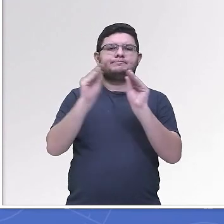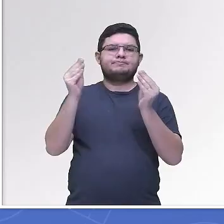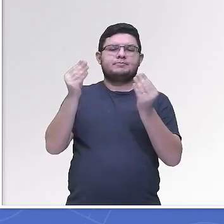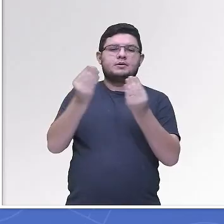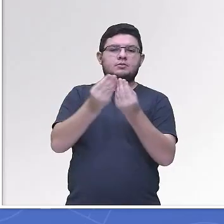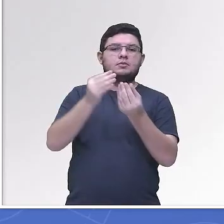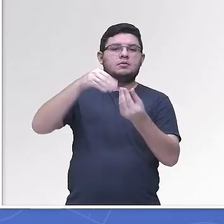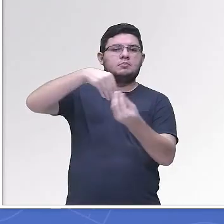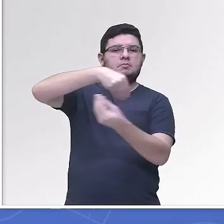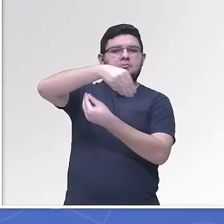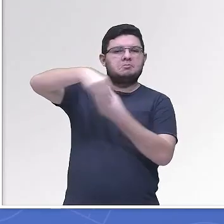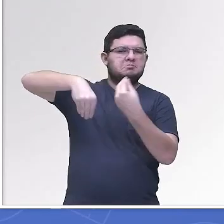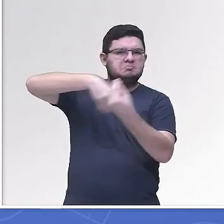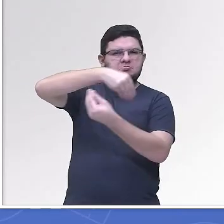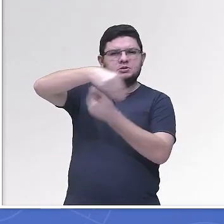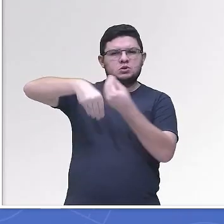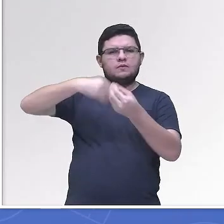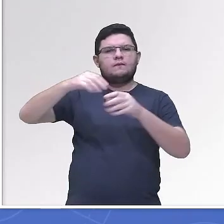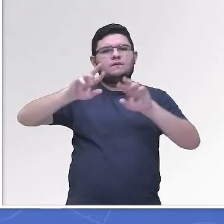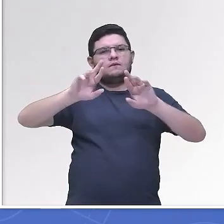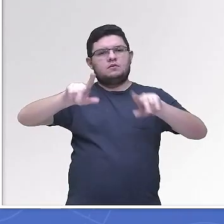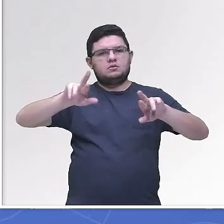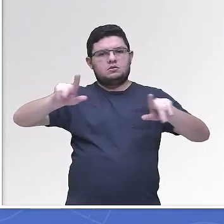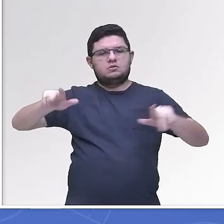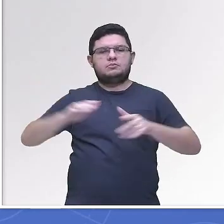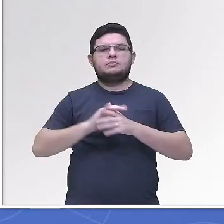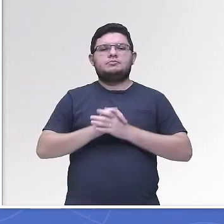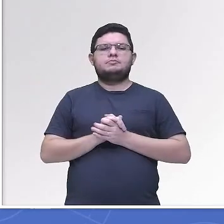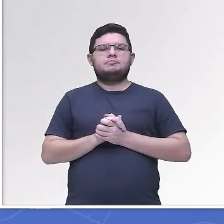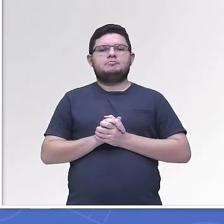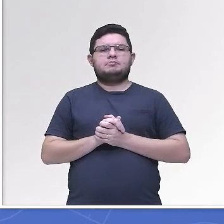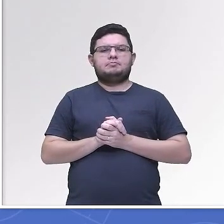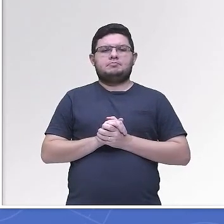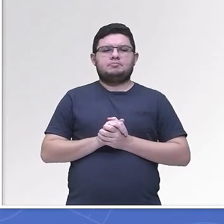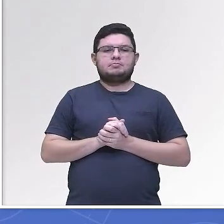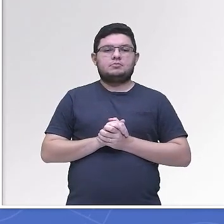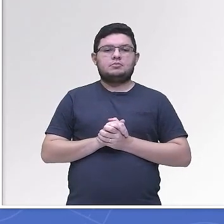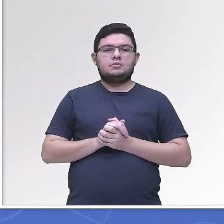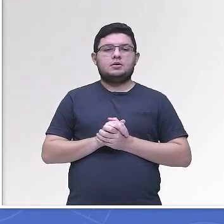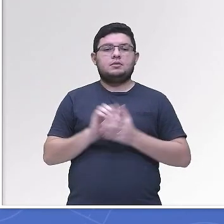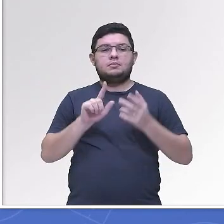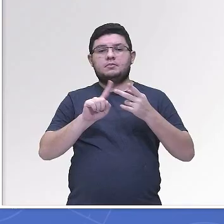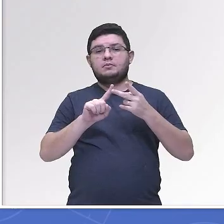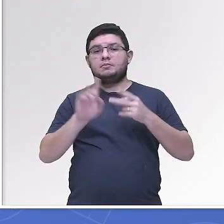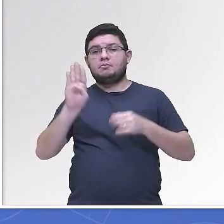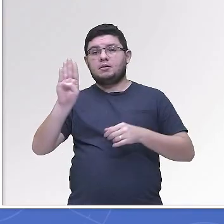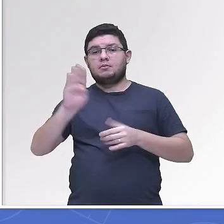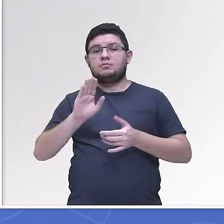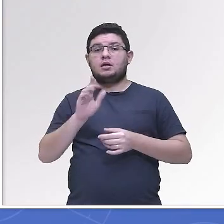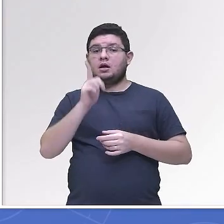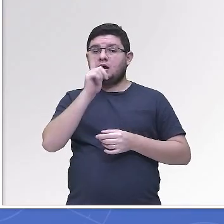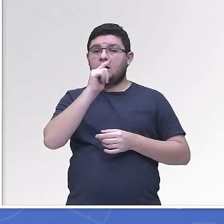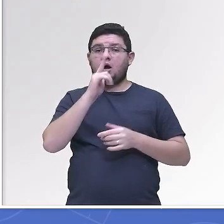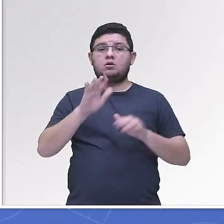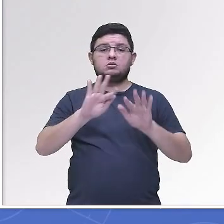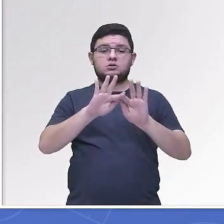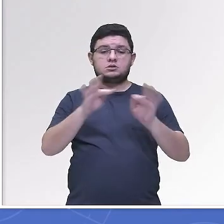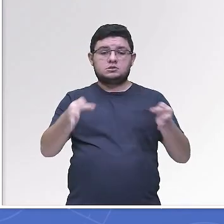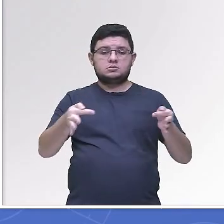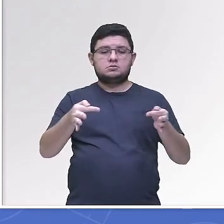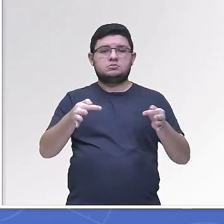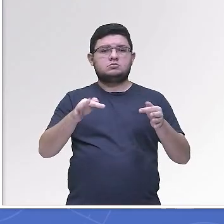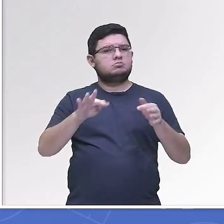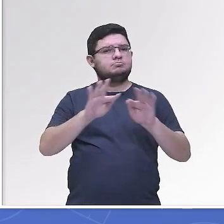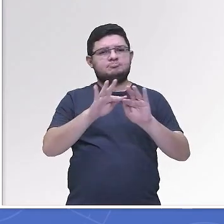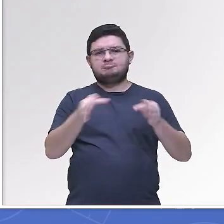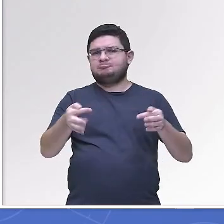vários gases. Na letra B, a água é uma substância simples. Falsa, a água não é uma